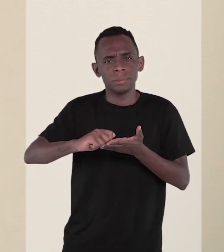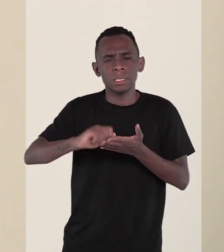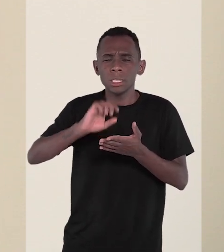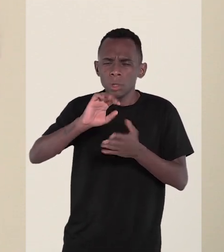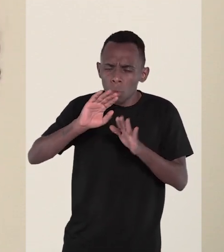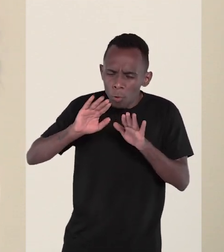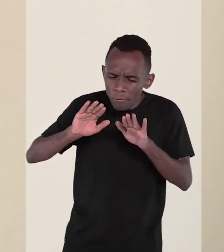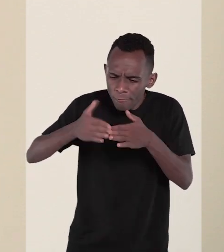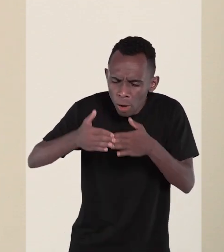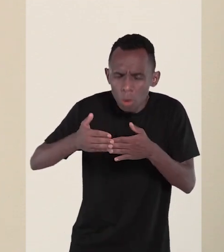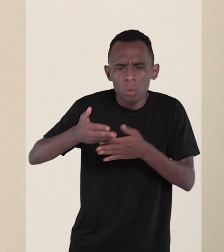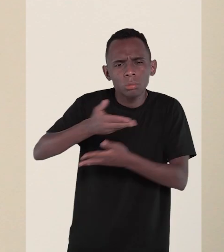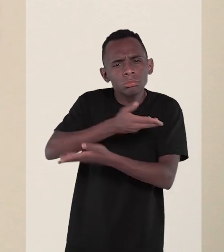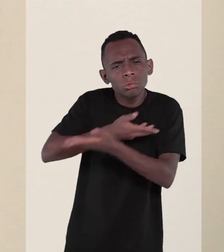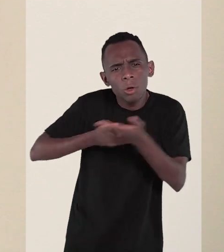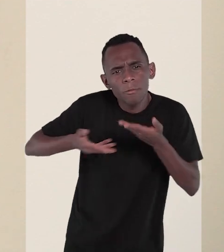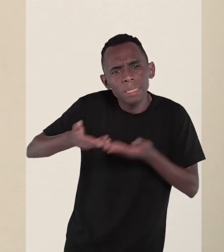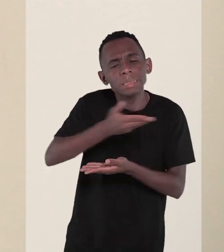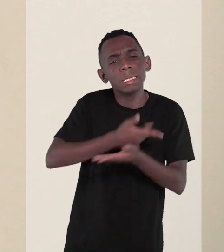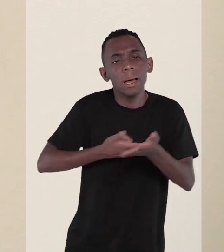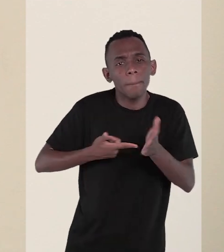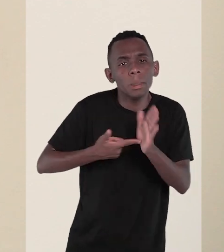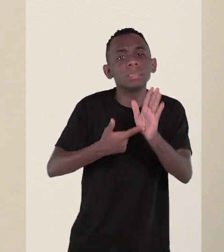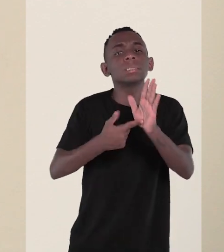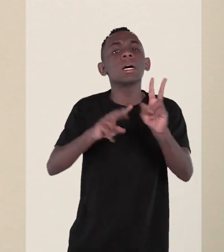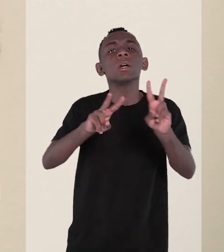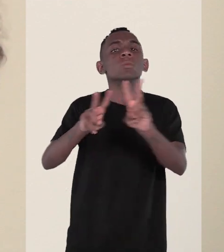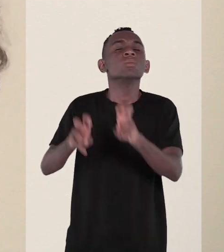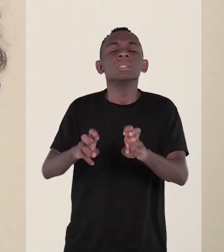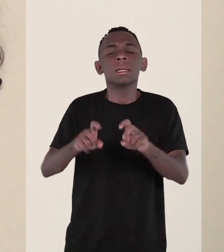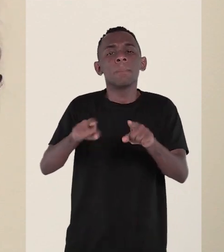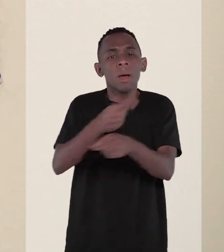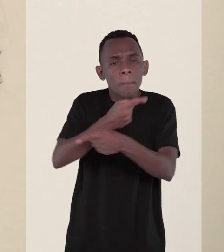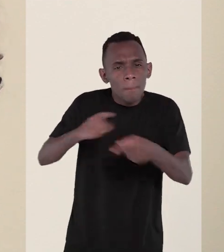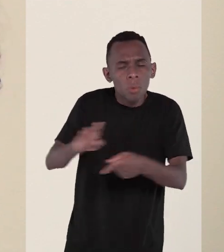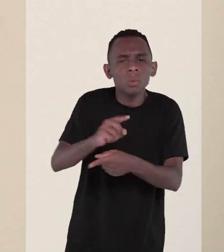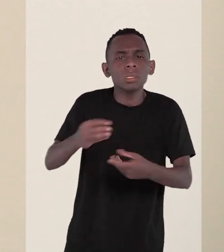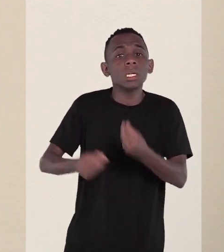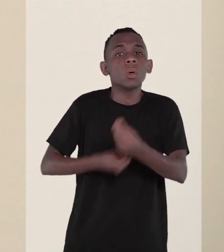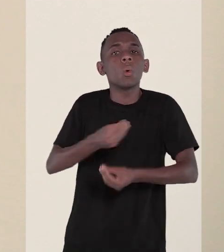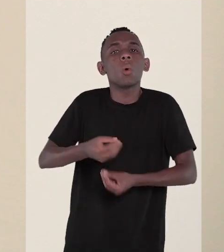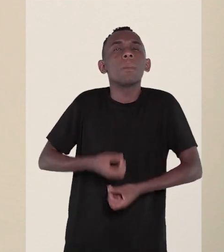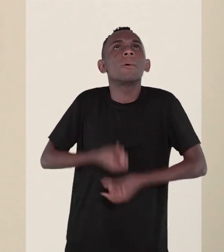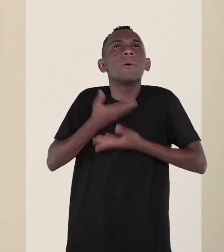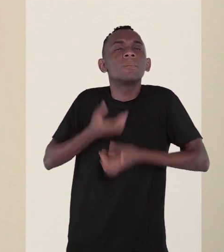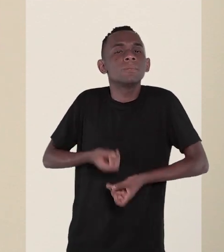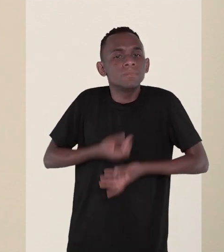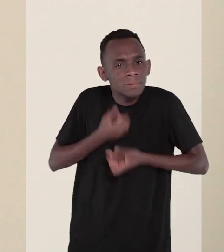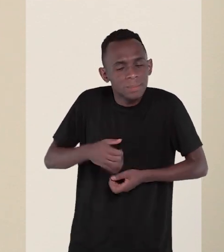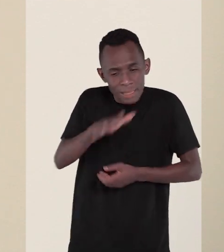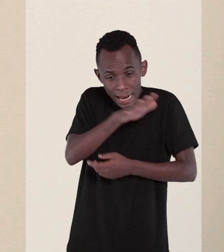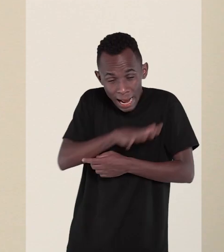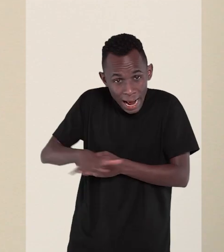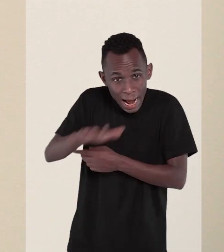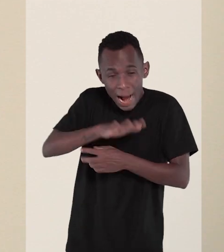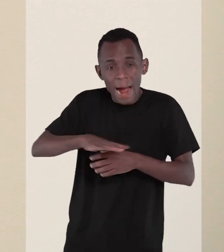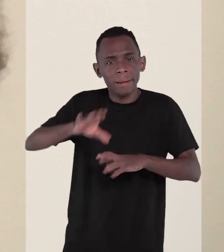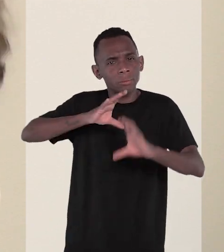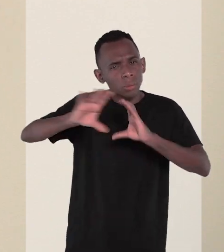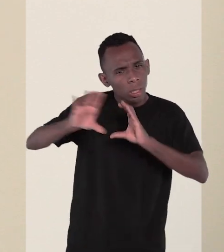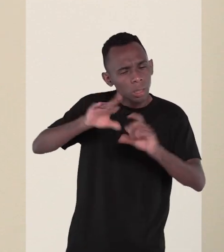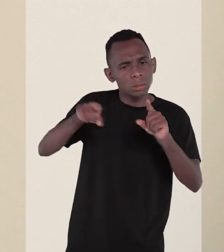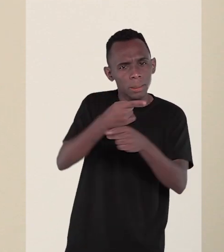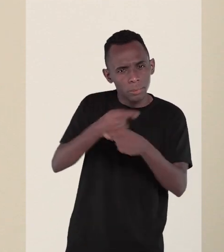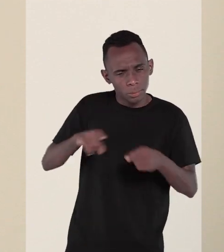num espírito de conversar sobre música e sobre o que ela me inspira, algumas coisas do universo